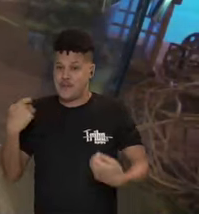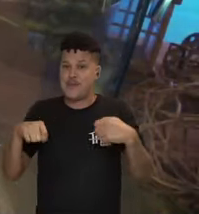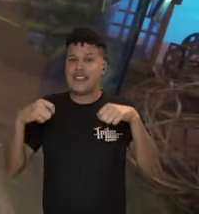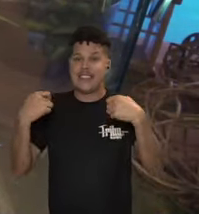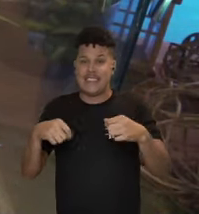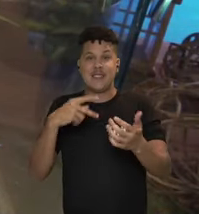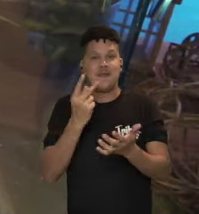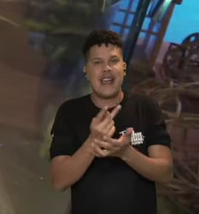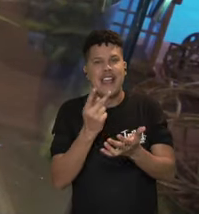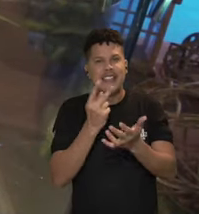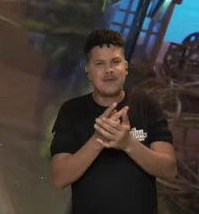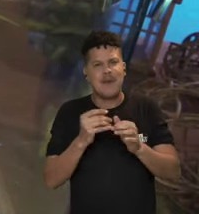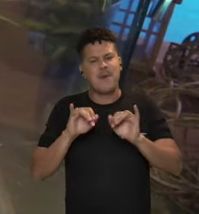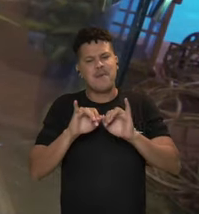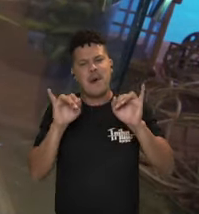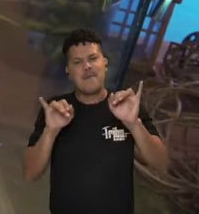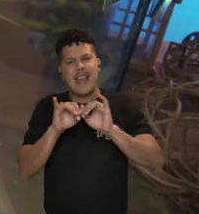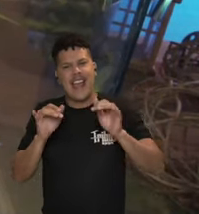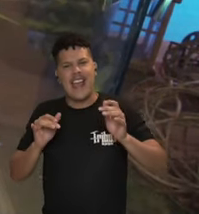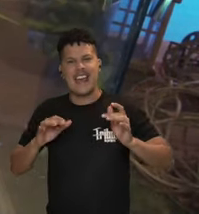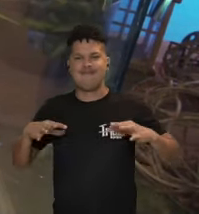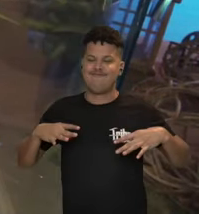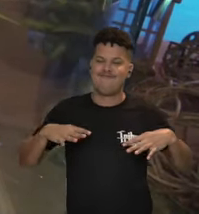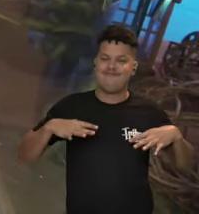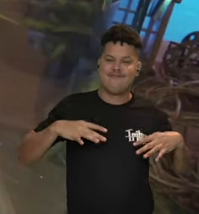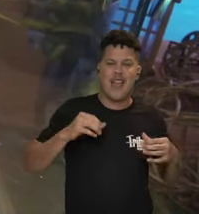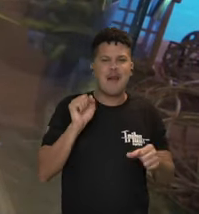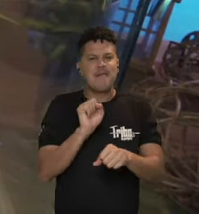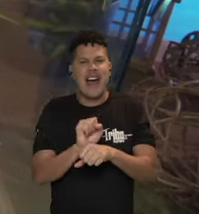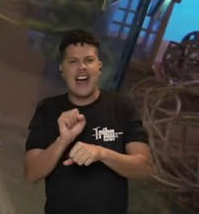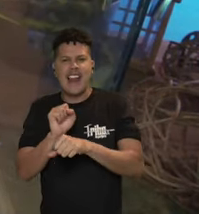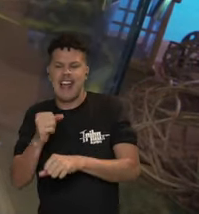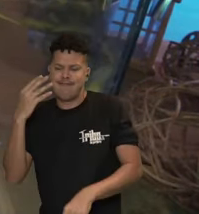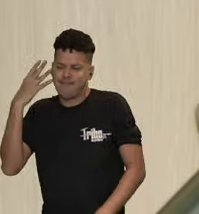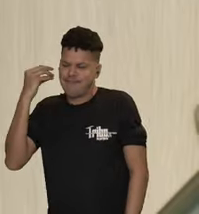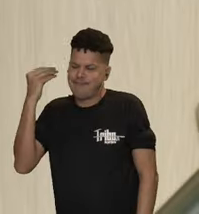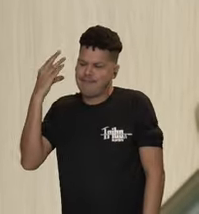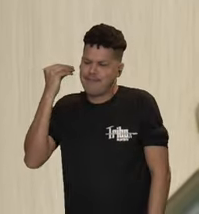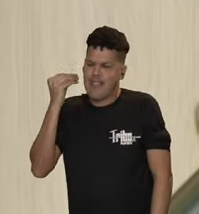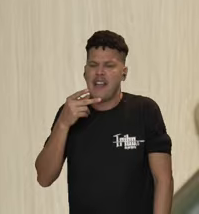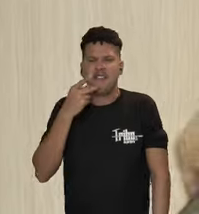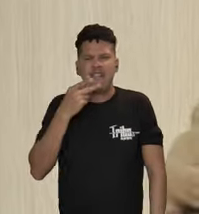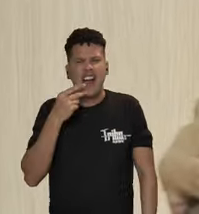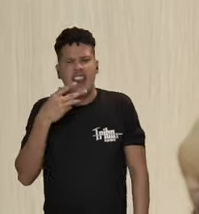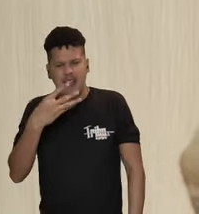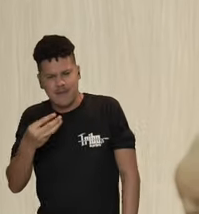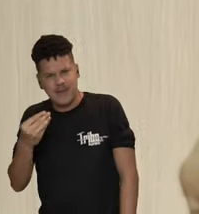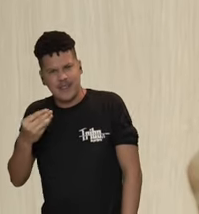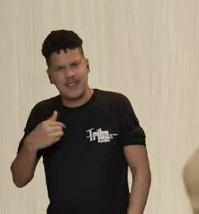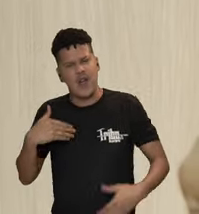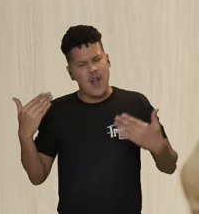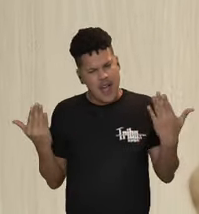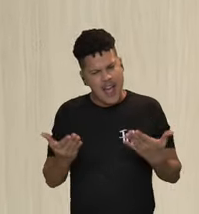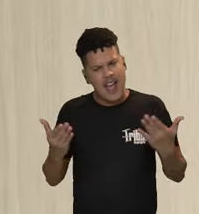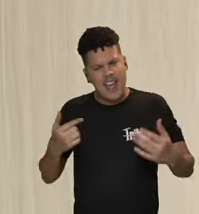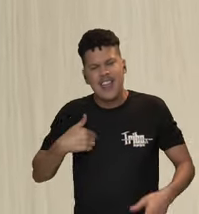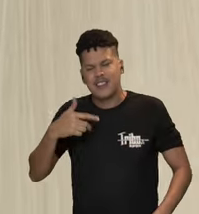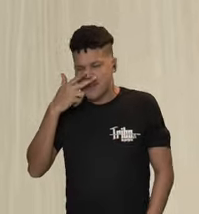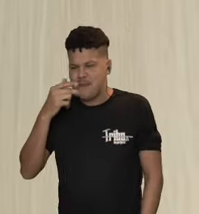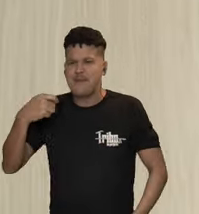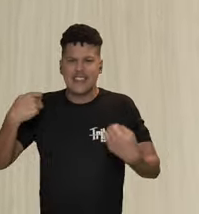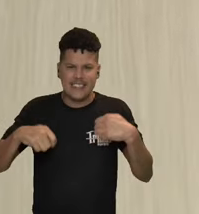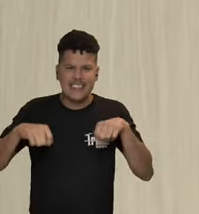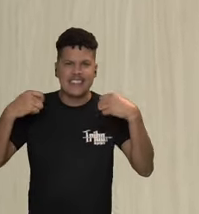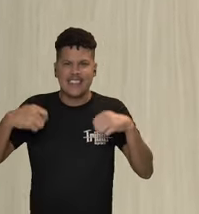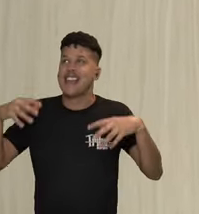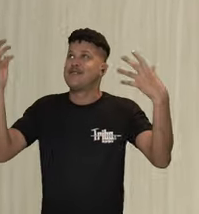preciso mesmo é ficar de bobeira. Para de ouvir as neiras de doer de falador. Acho que eu preciso é de um